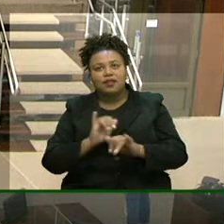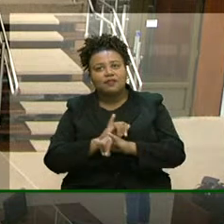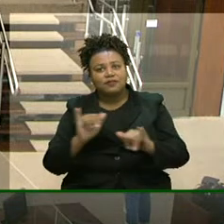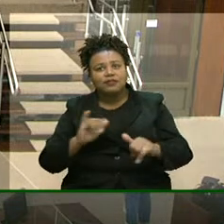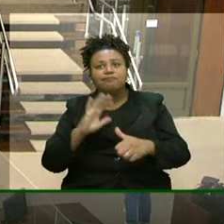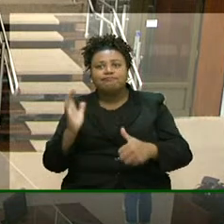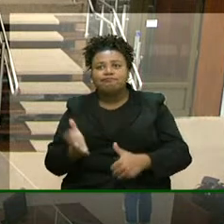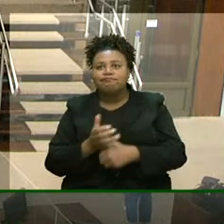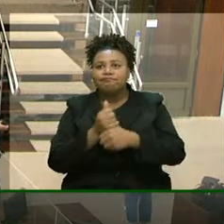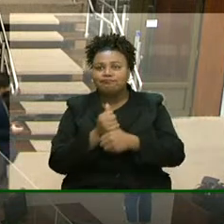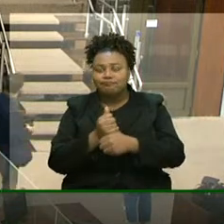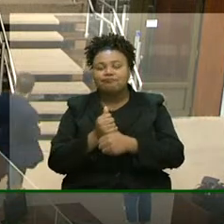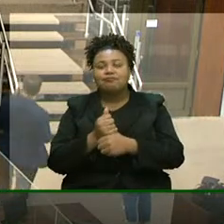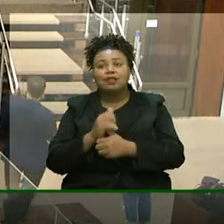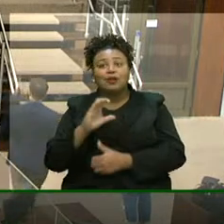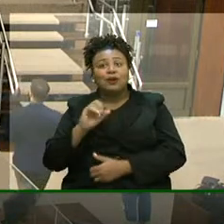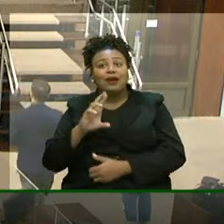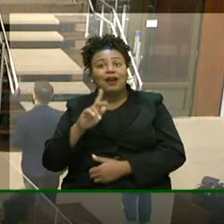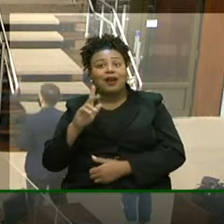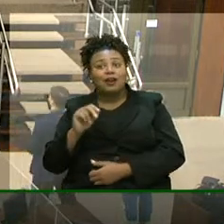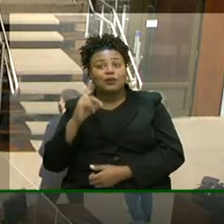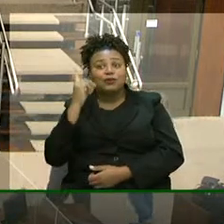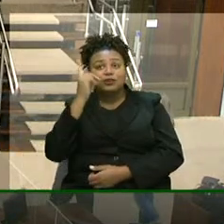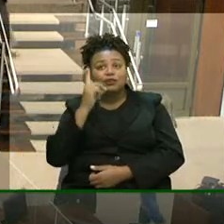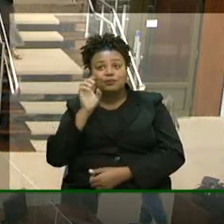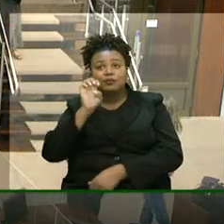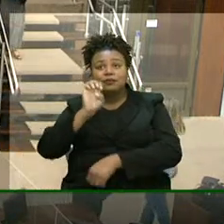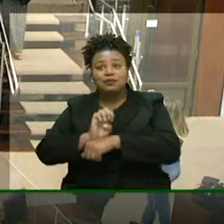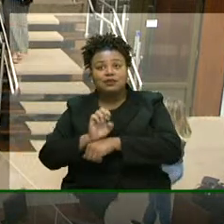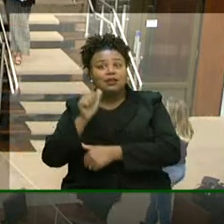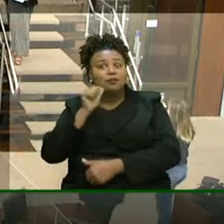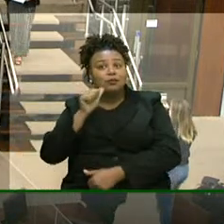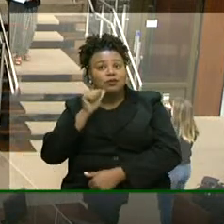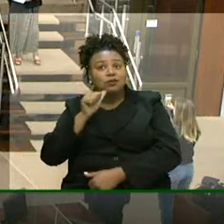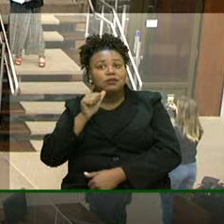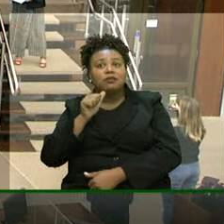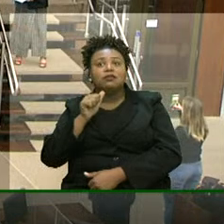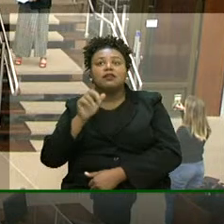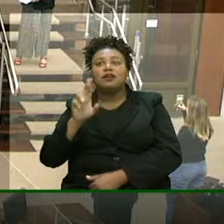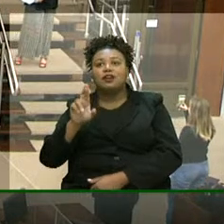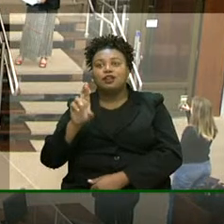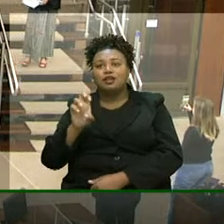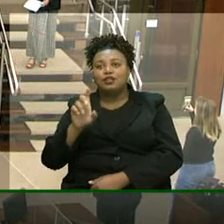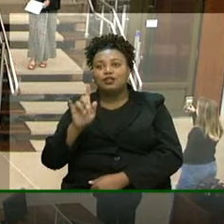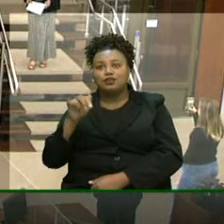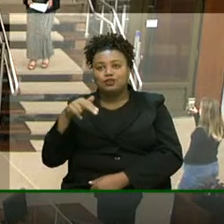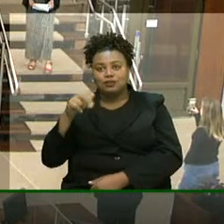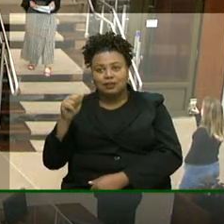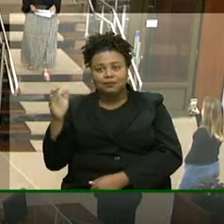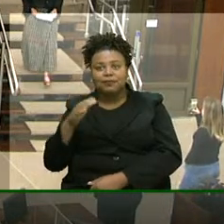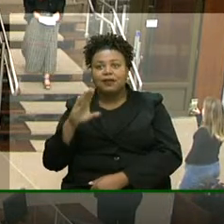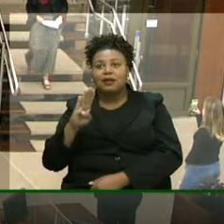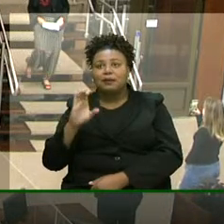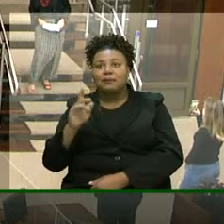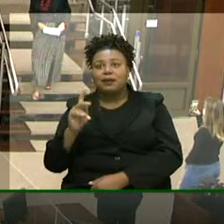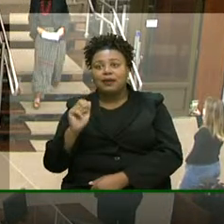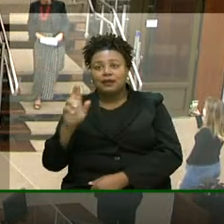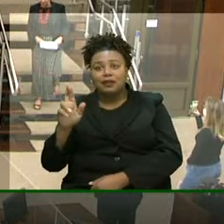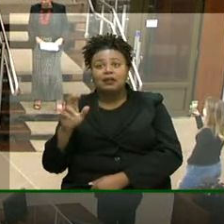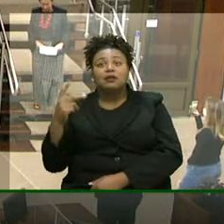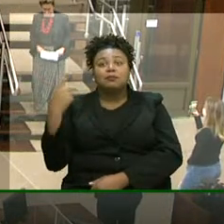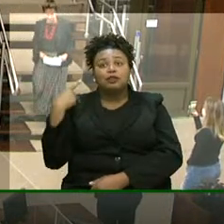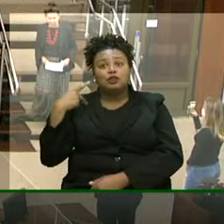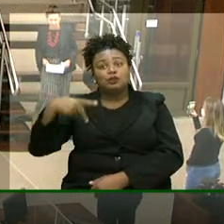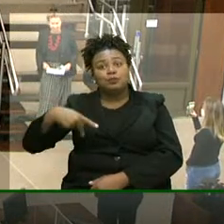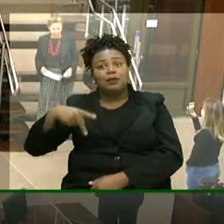Declaro empossada no cargo de deputada estadual a senhora deputada Regina Becker, do Partido Trabalhista